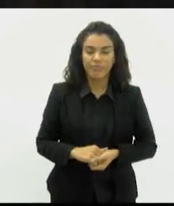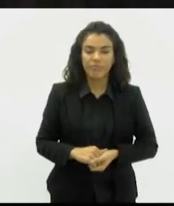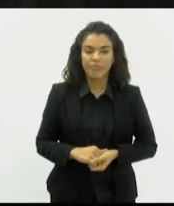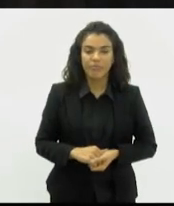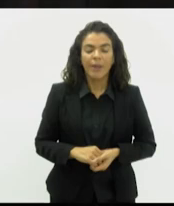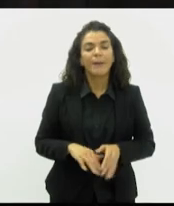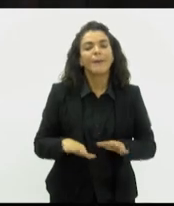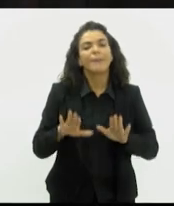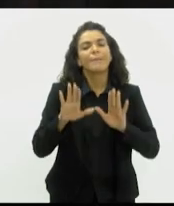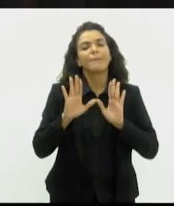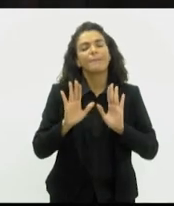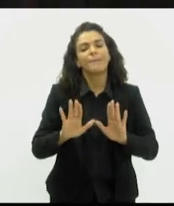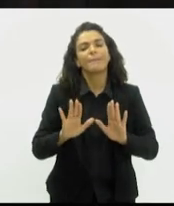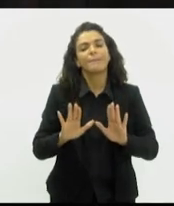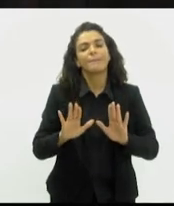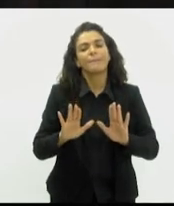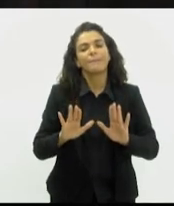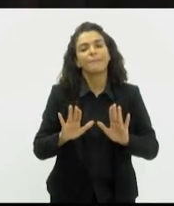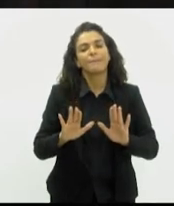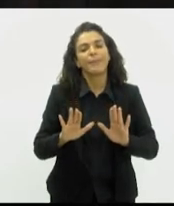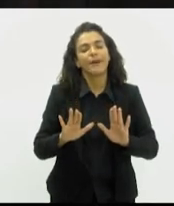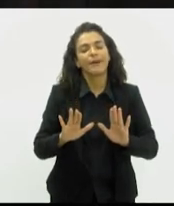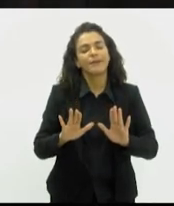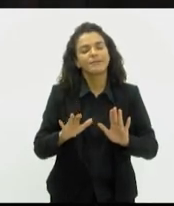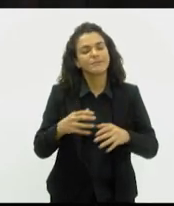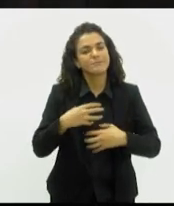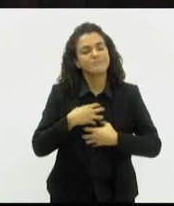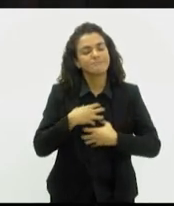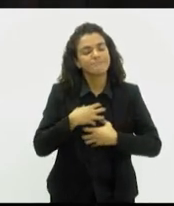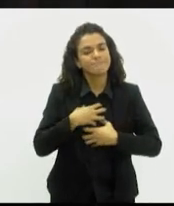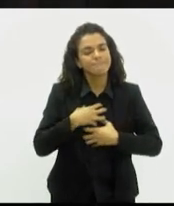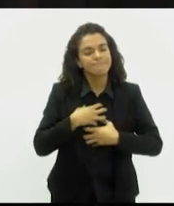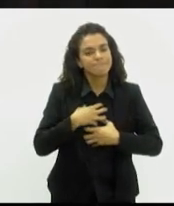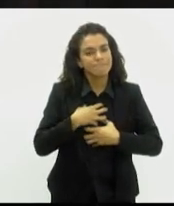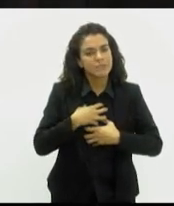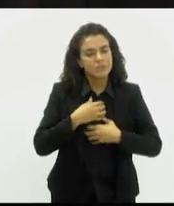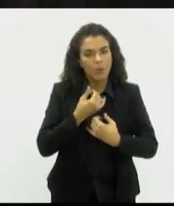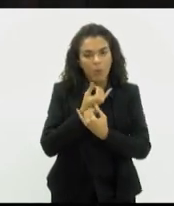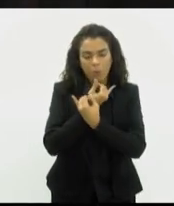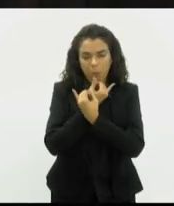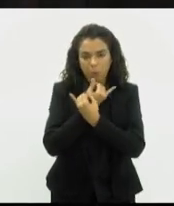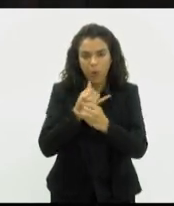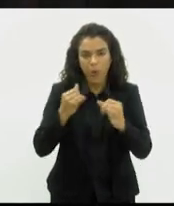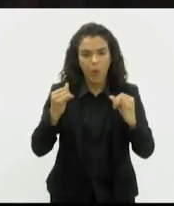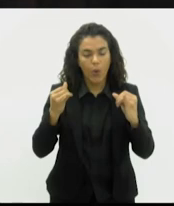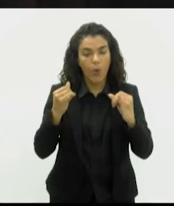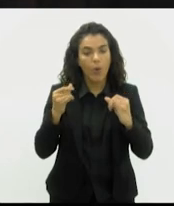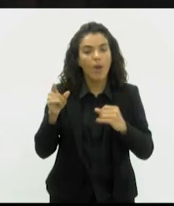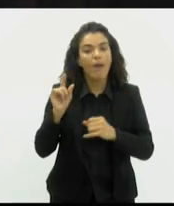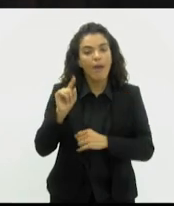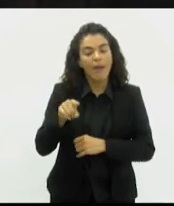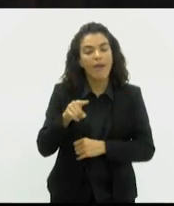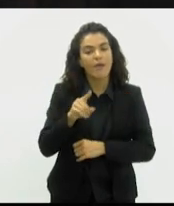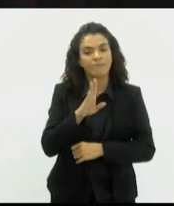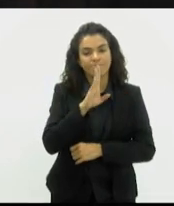Mas o que mais me causa espanto é o